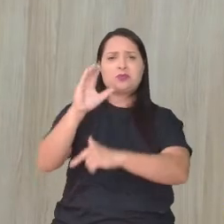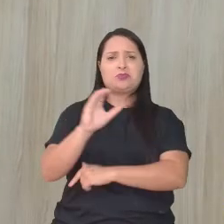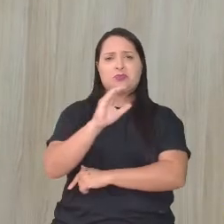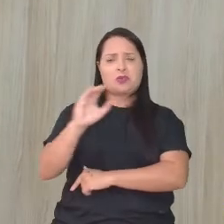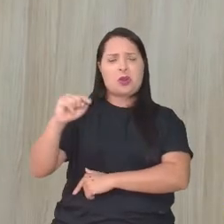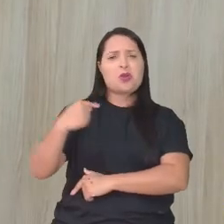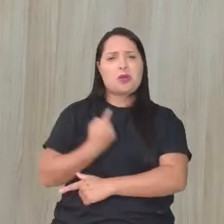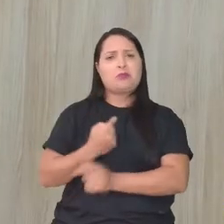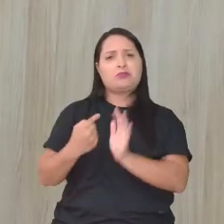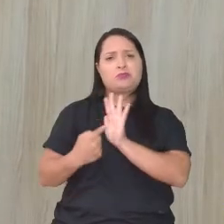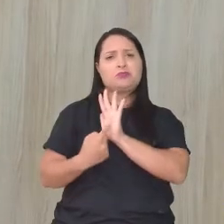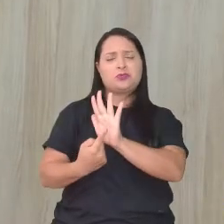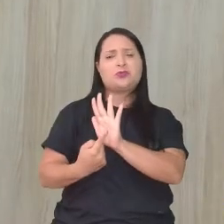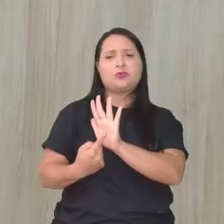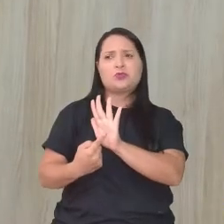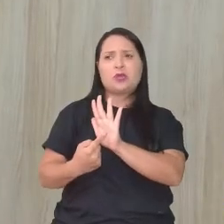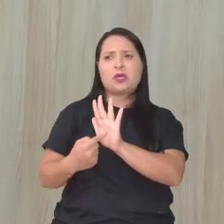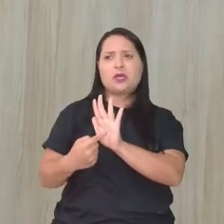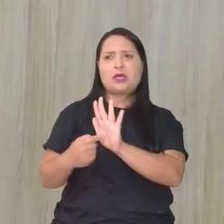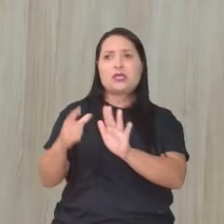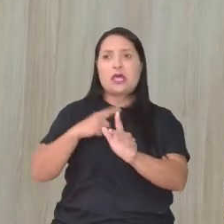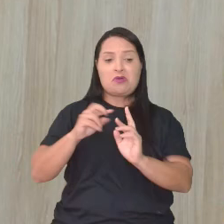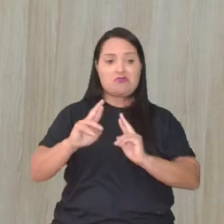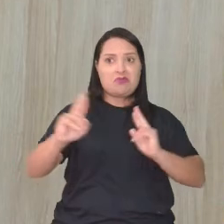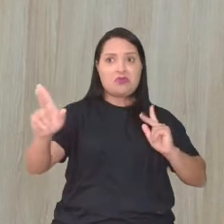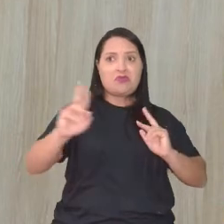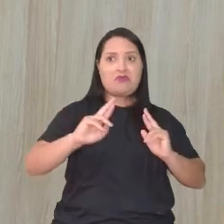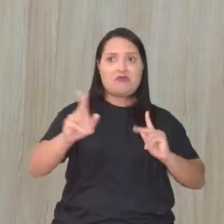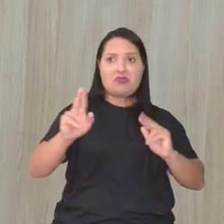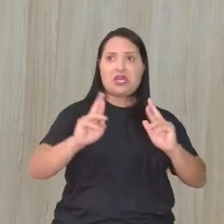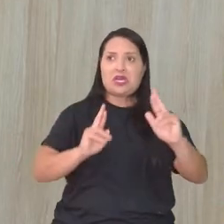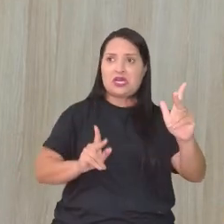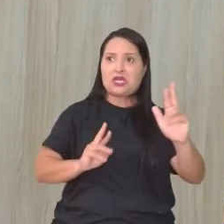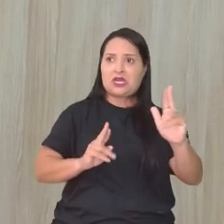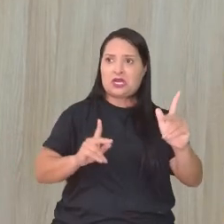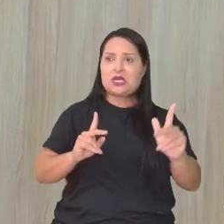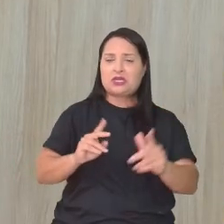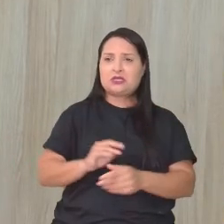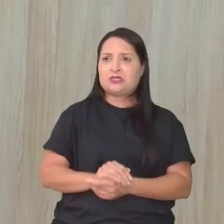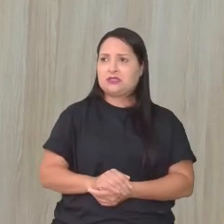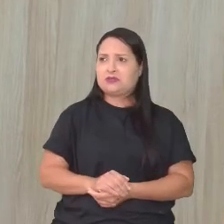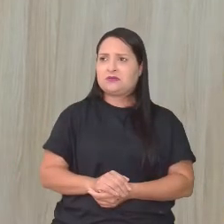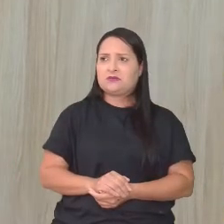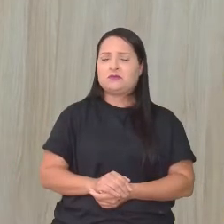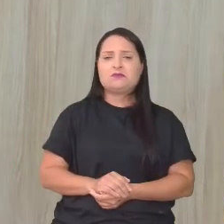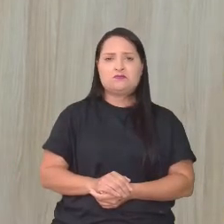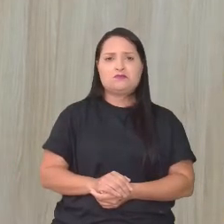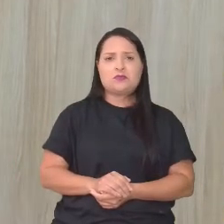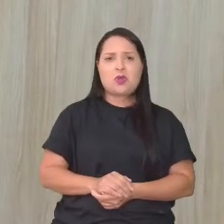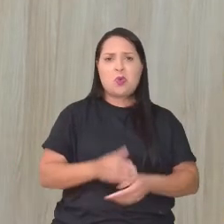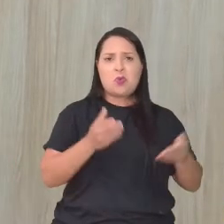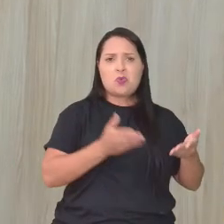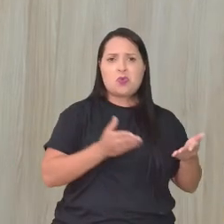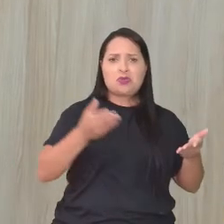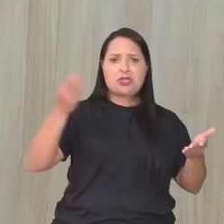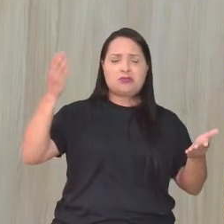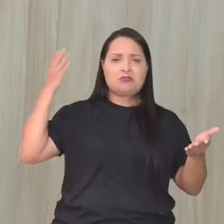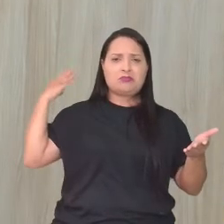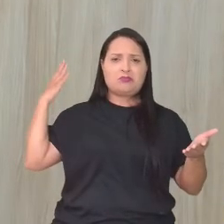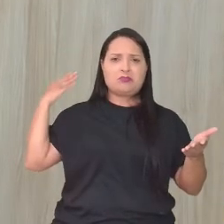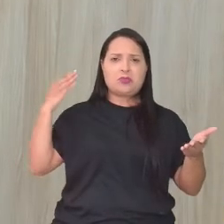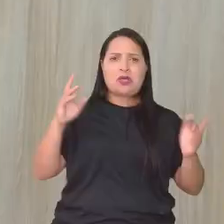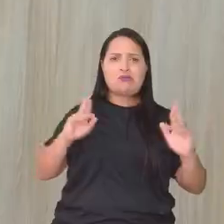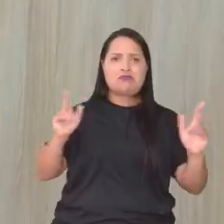falar, né? E vejam como era bem diferente, não é, professor Giorgio? Demais. Bem diferente. Se puder deixar em